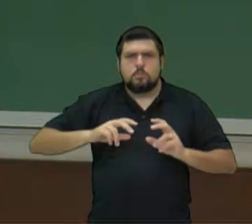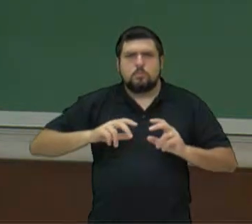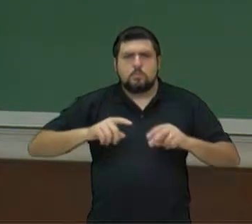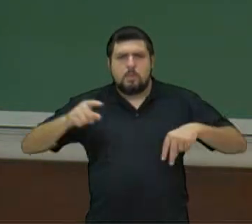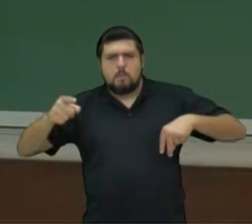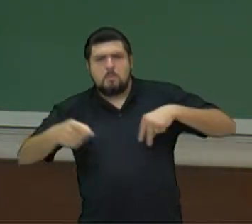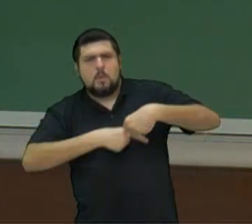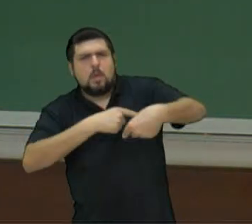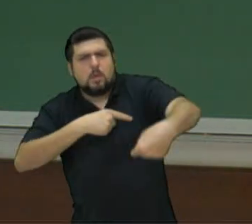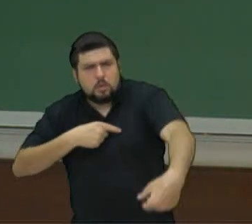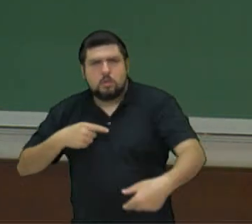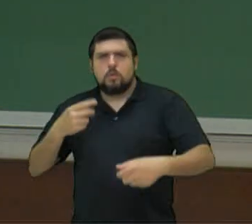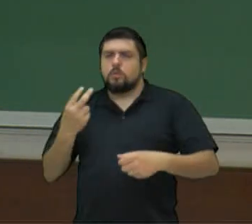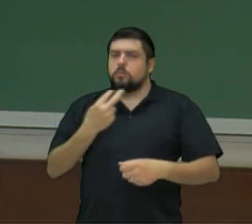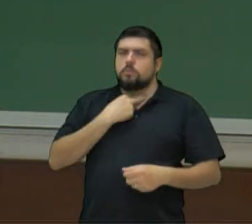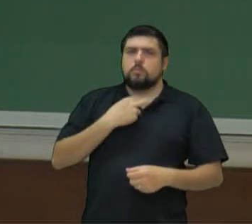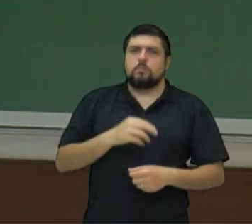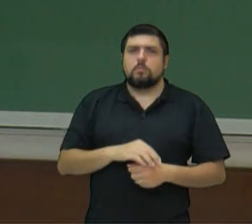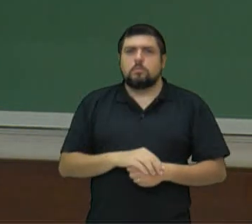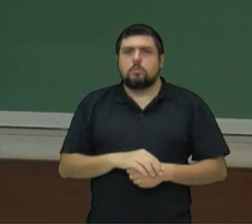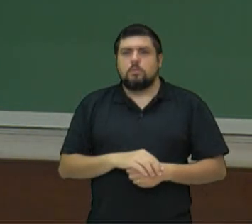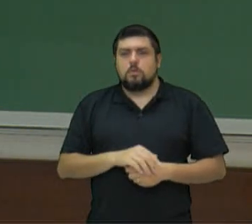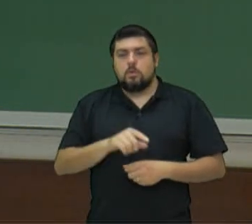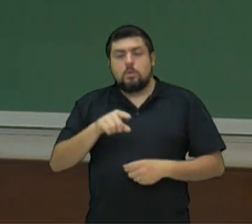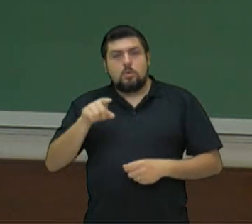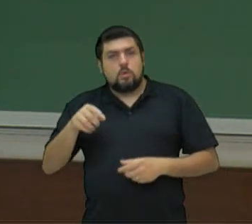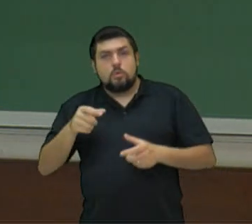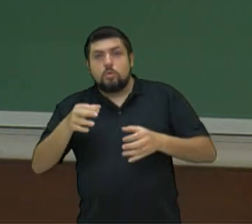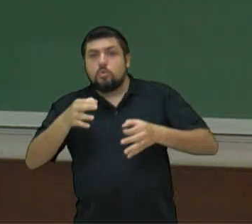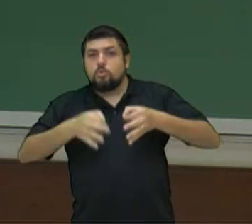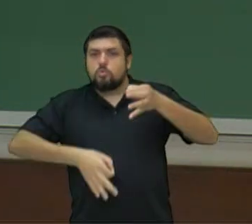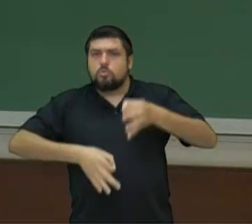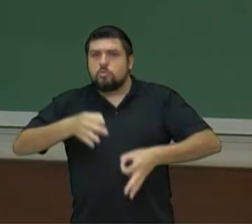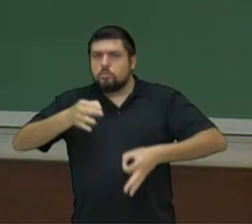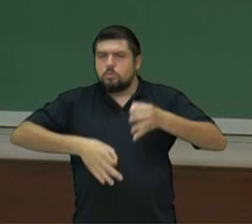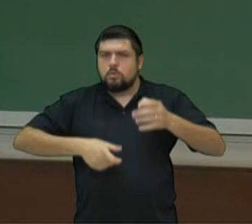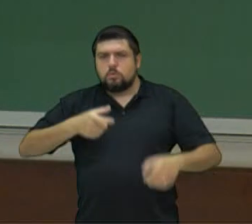outro jogador. O juiz assiste, olha, né,